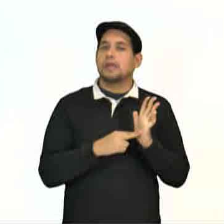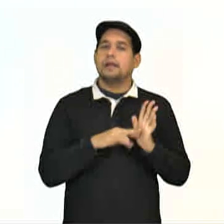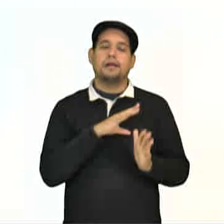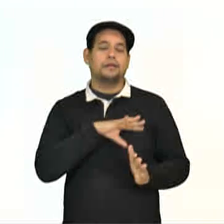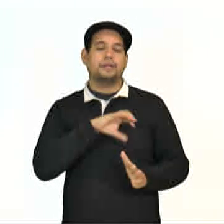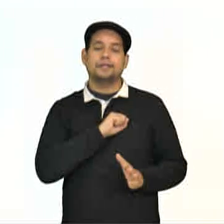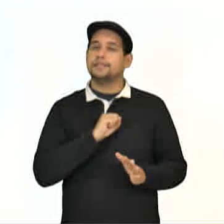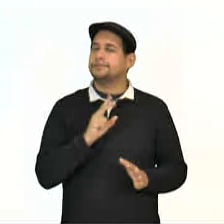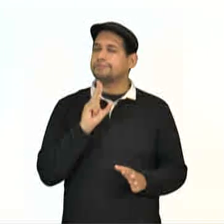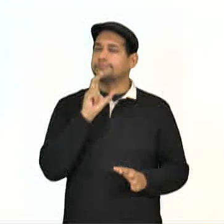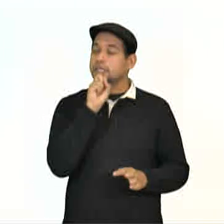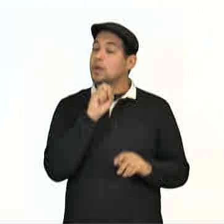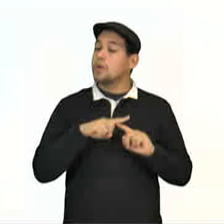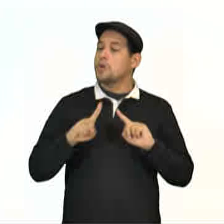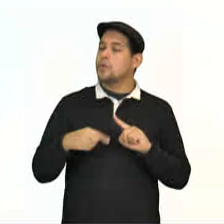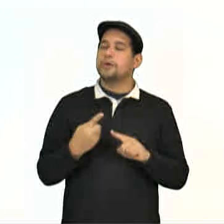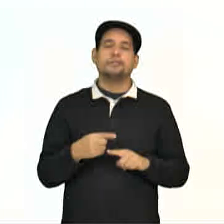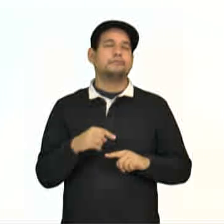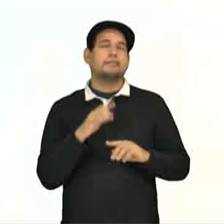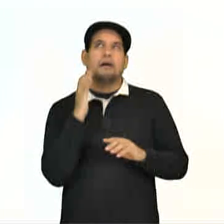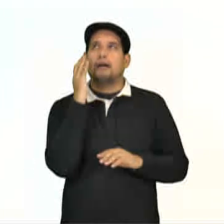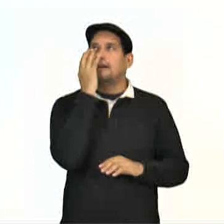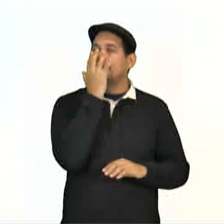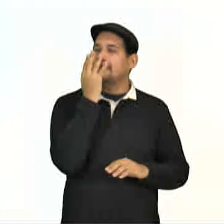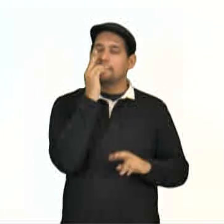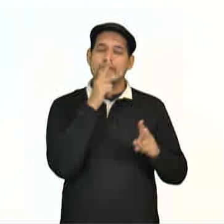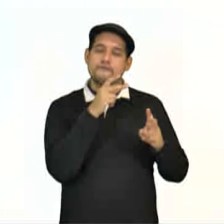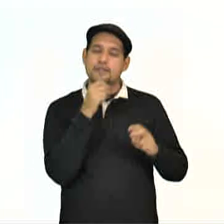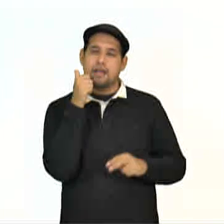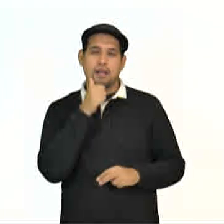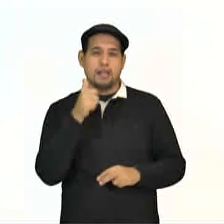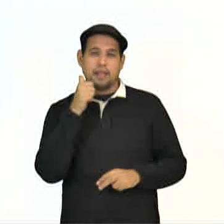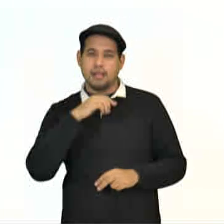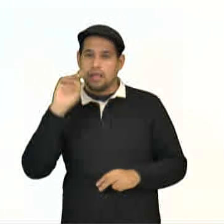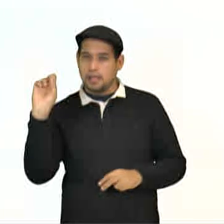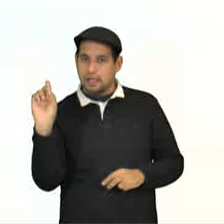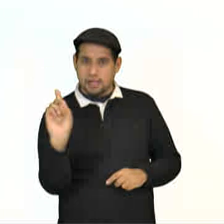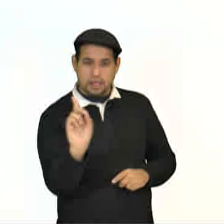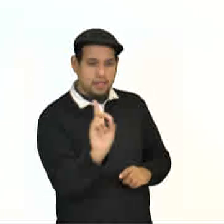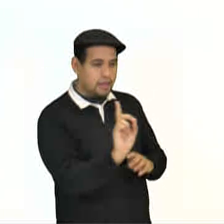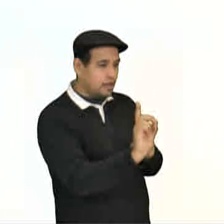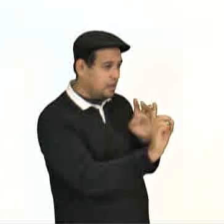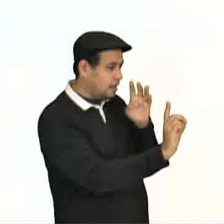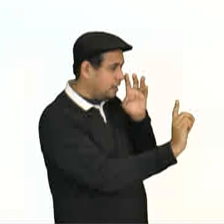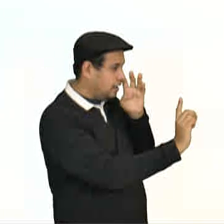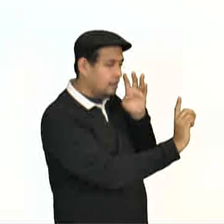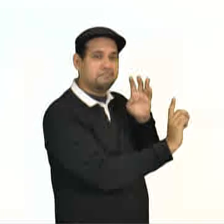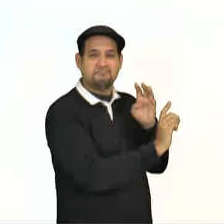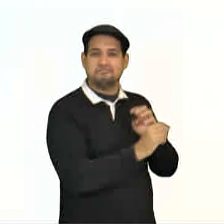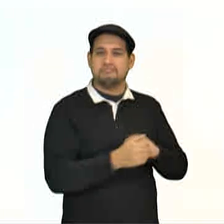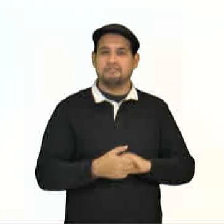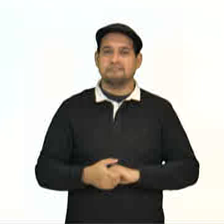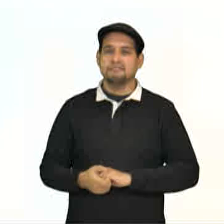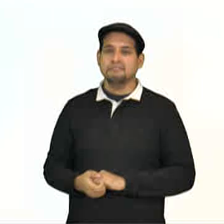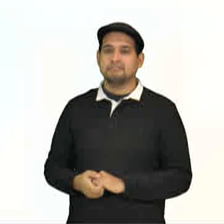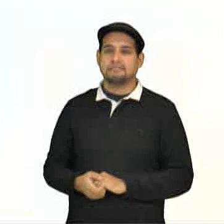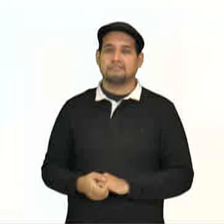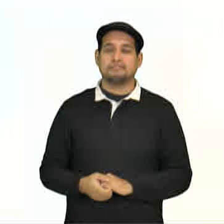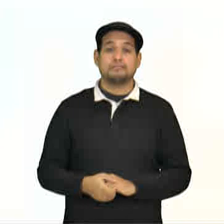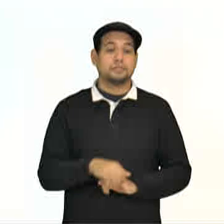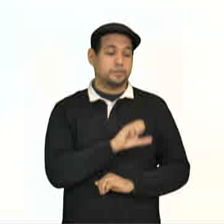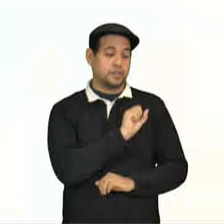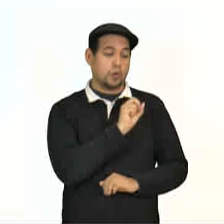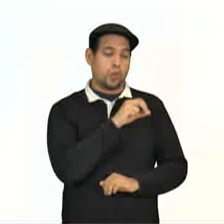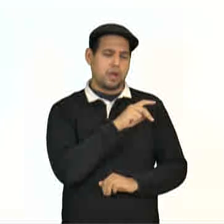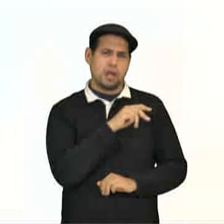amor intenso e o outro ali de um encantamento, quando ele vê a moça, eles, né, os autores, veem a moça passar. O